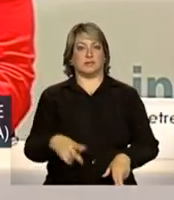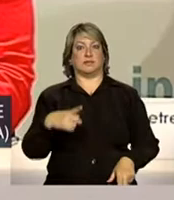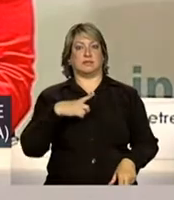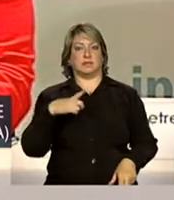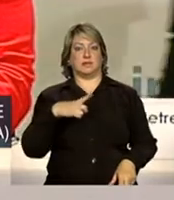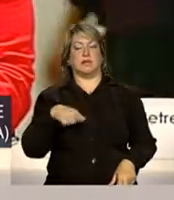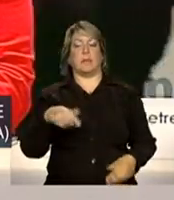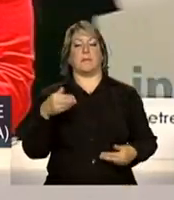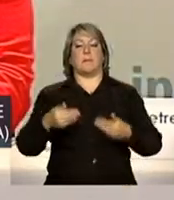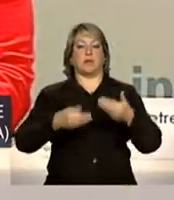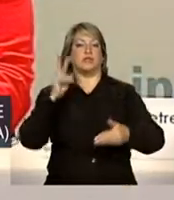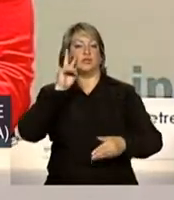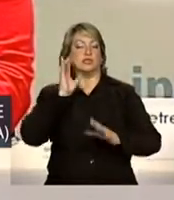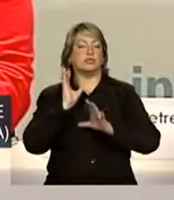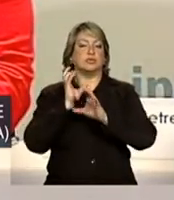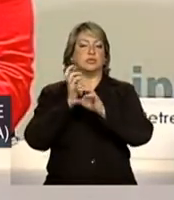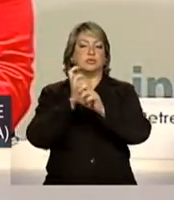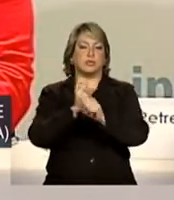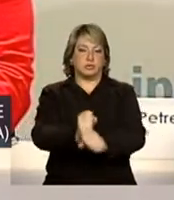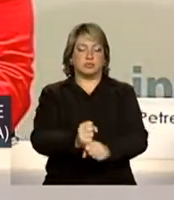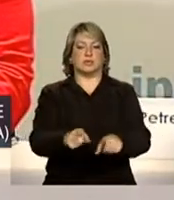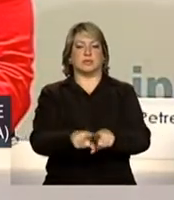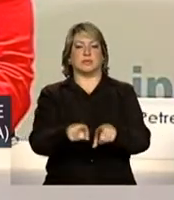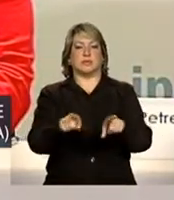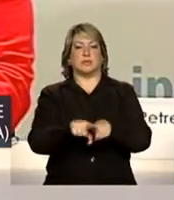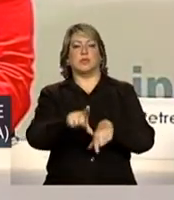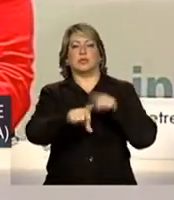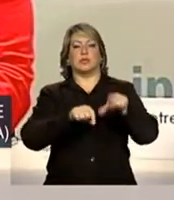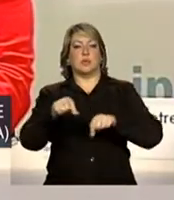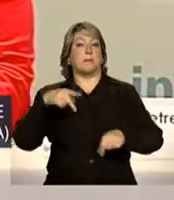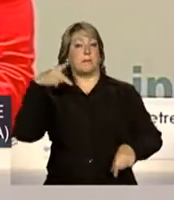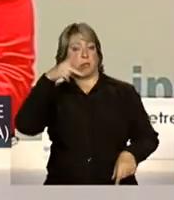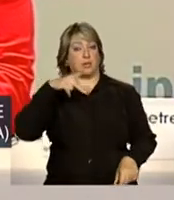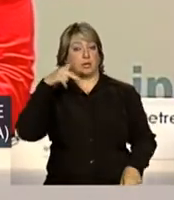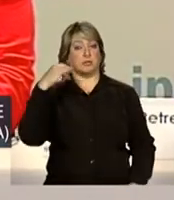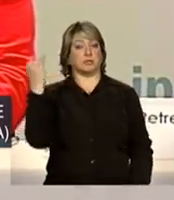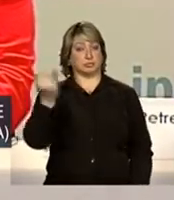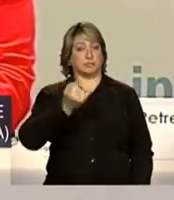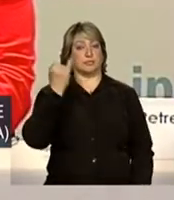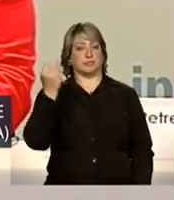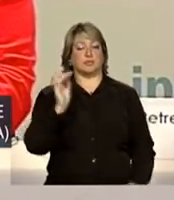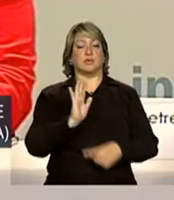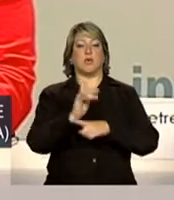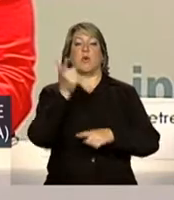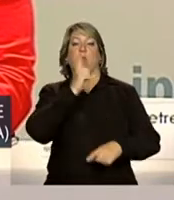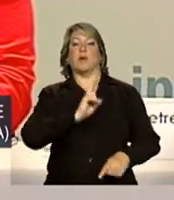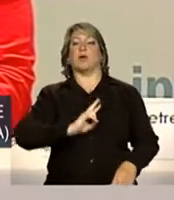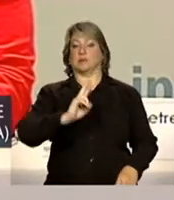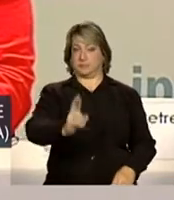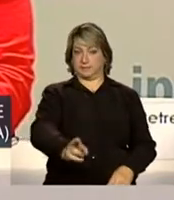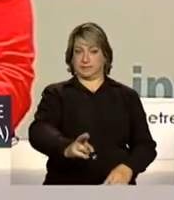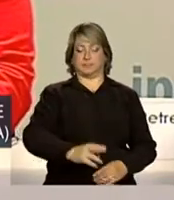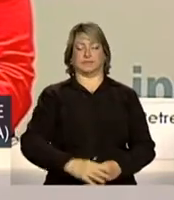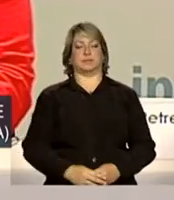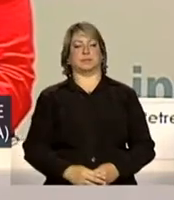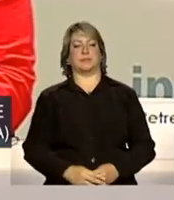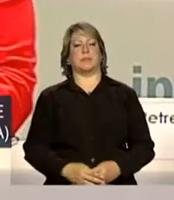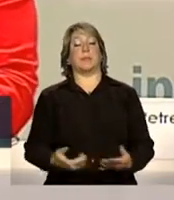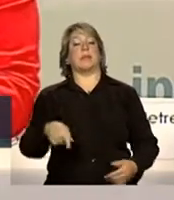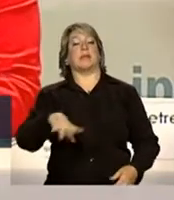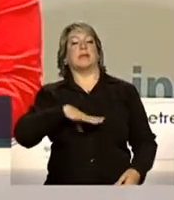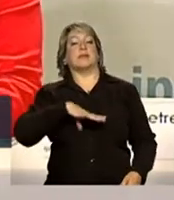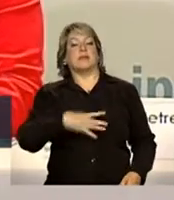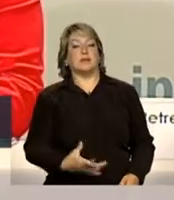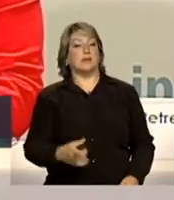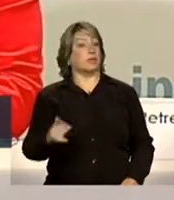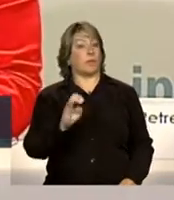que os processos históricos e as escolhas políticas importam para os resultados a serem alcançados. O desafio não